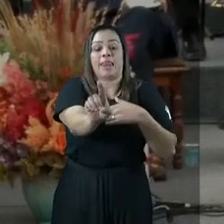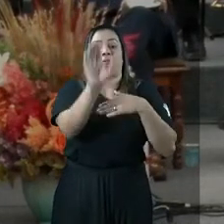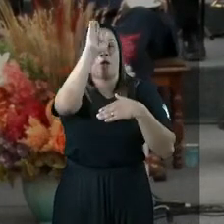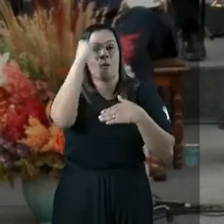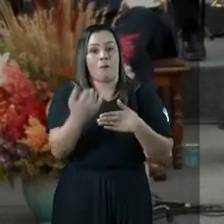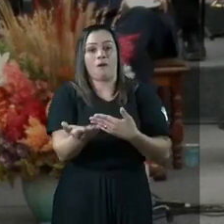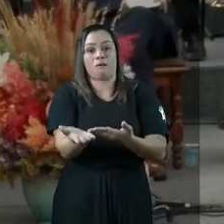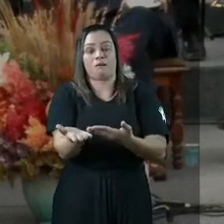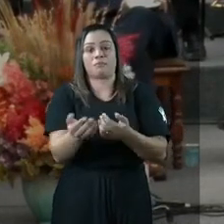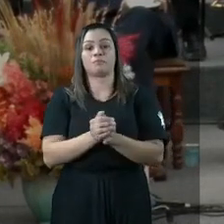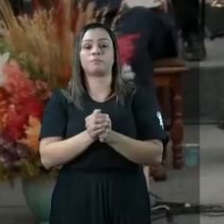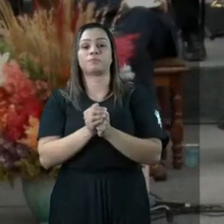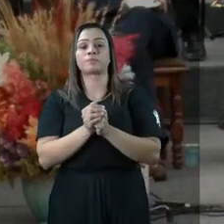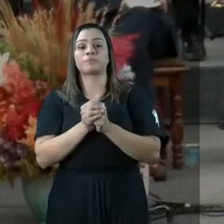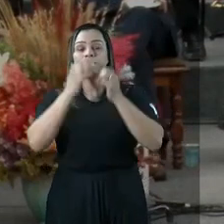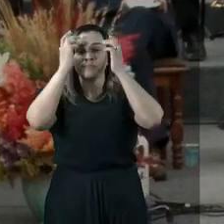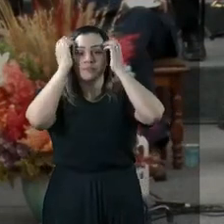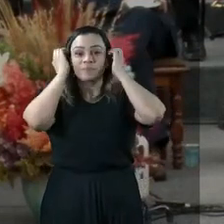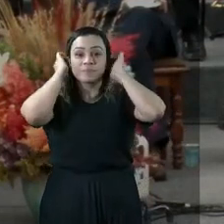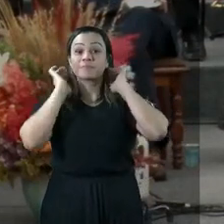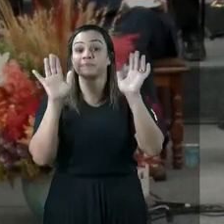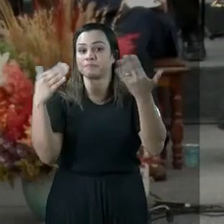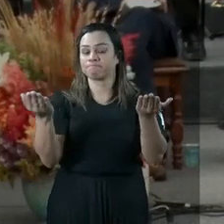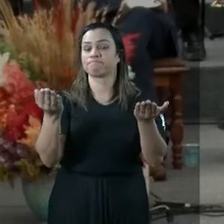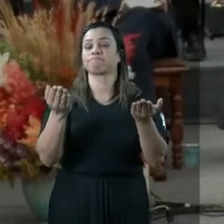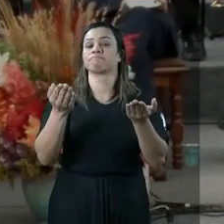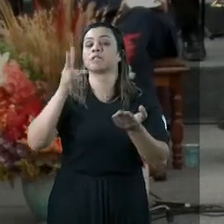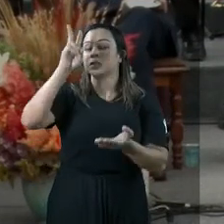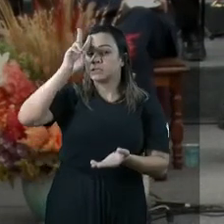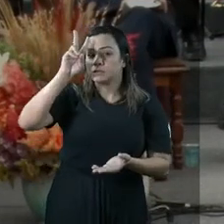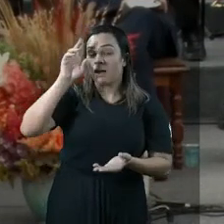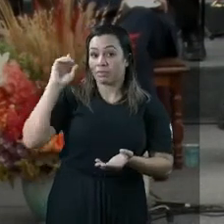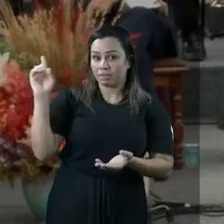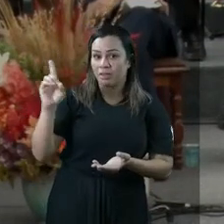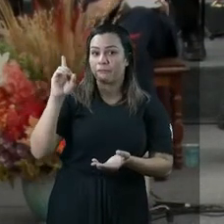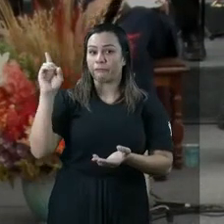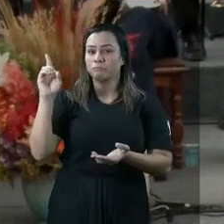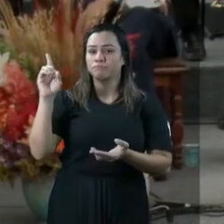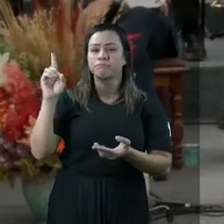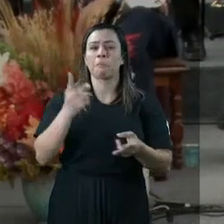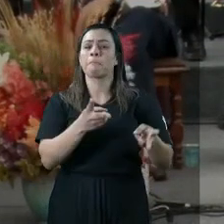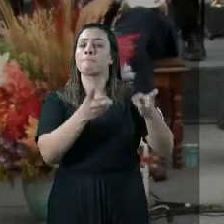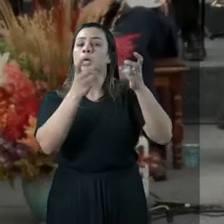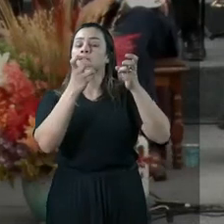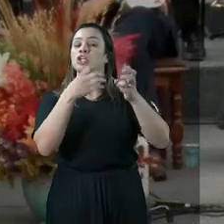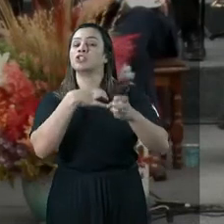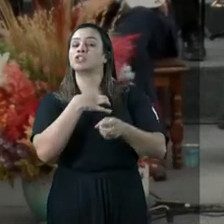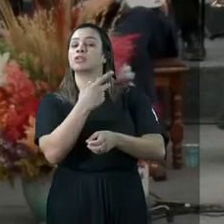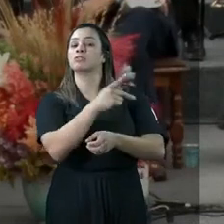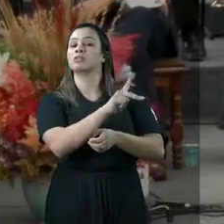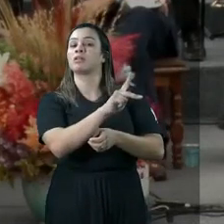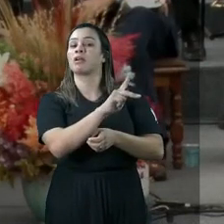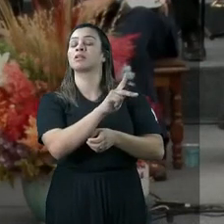Segura. A maneira que Davi voltou a Jerusalém e a maneira que ele se vestia, dizia qual era